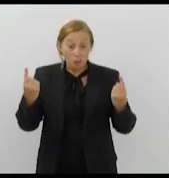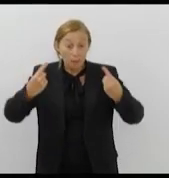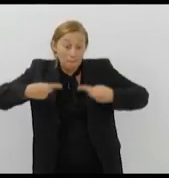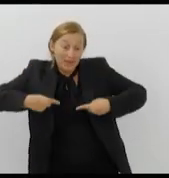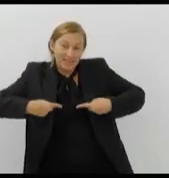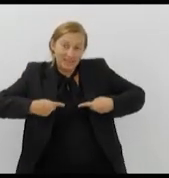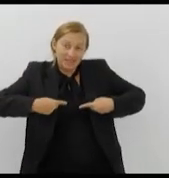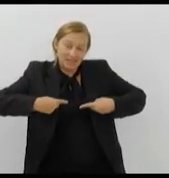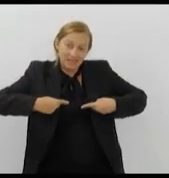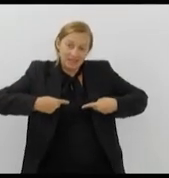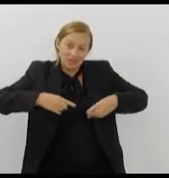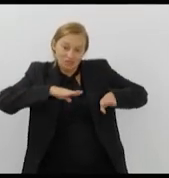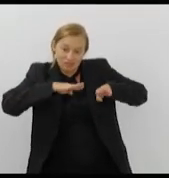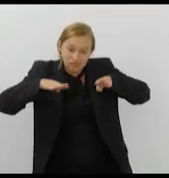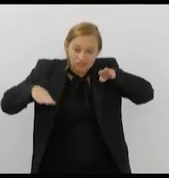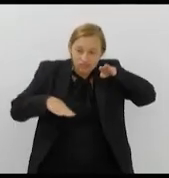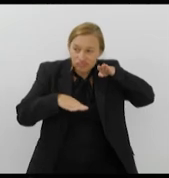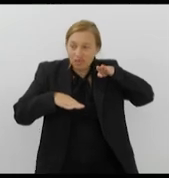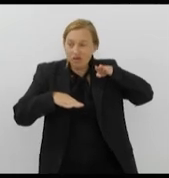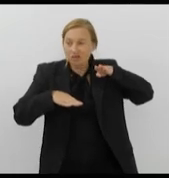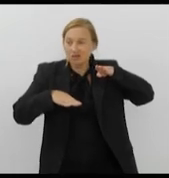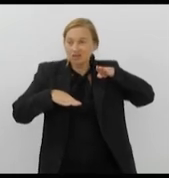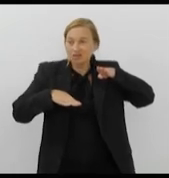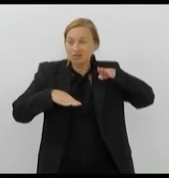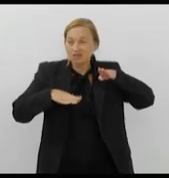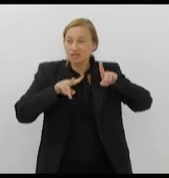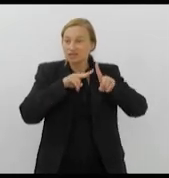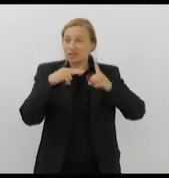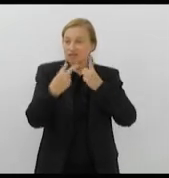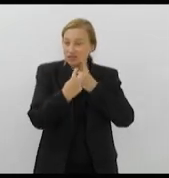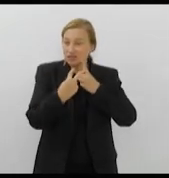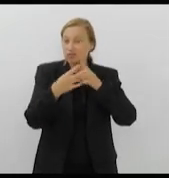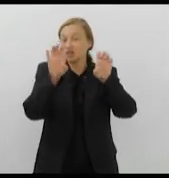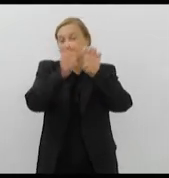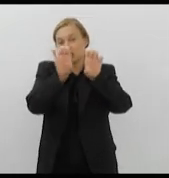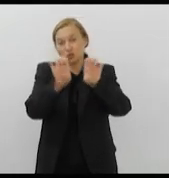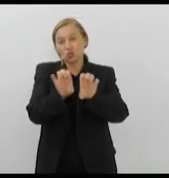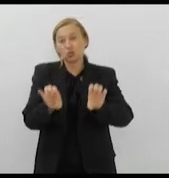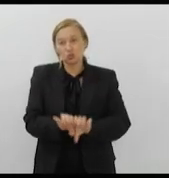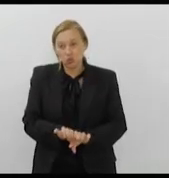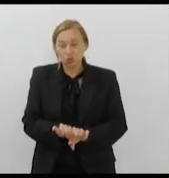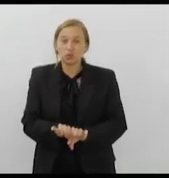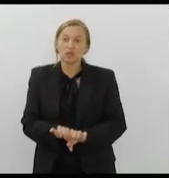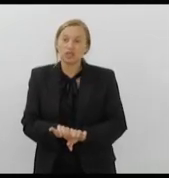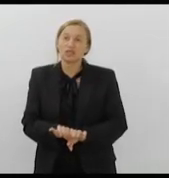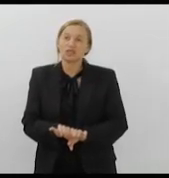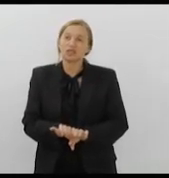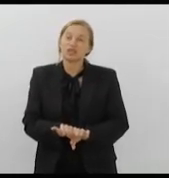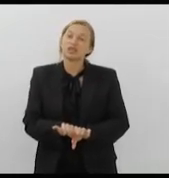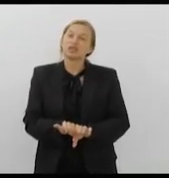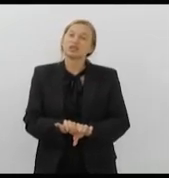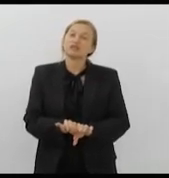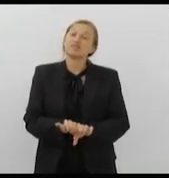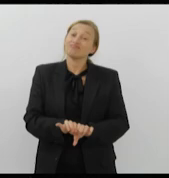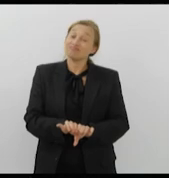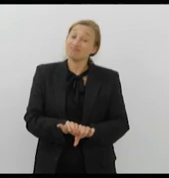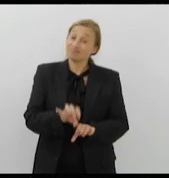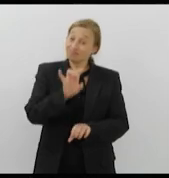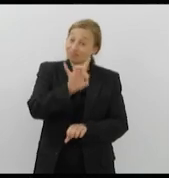profundamente desigual, sob o ponto de vista das estruturas à disposição desses